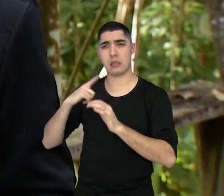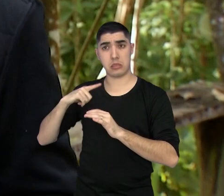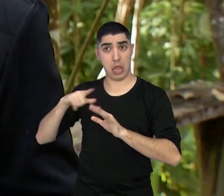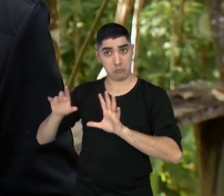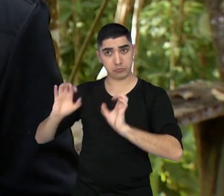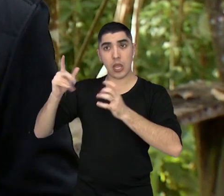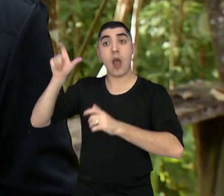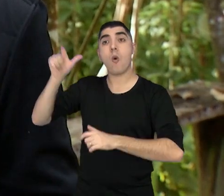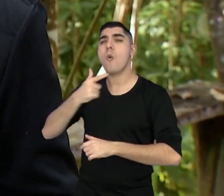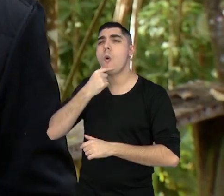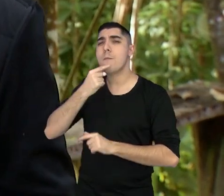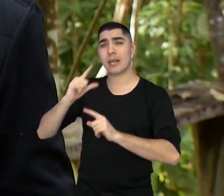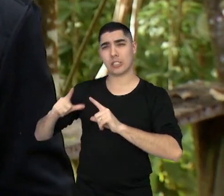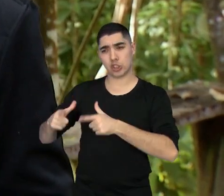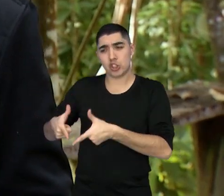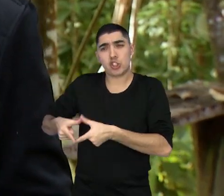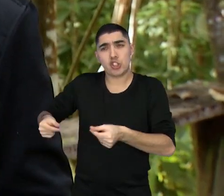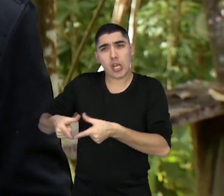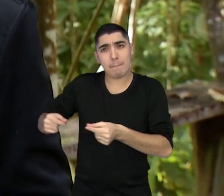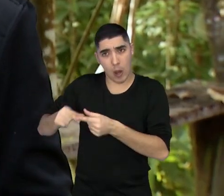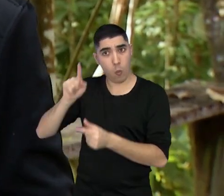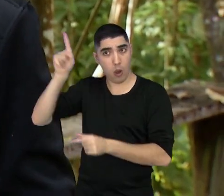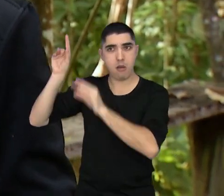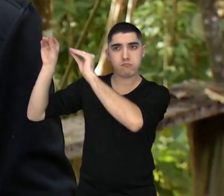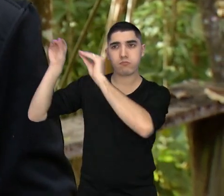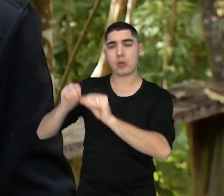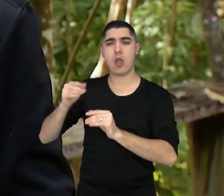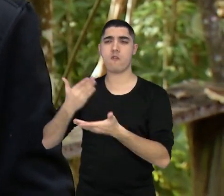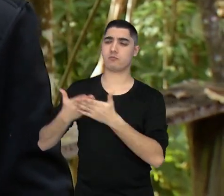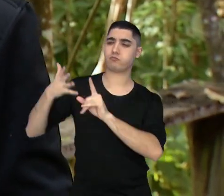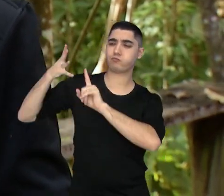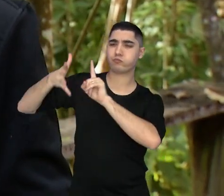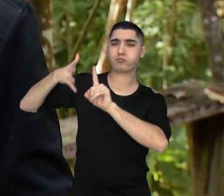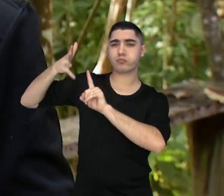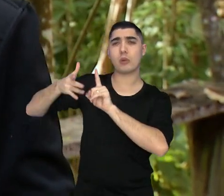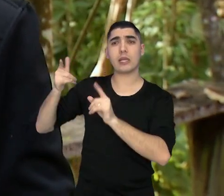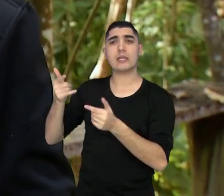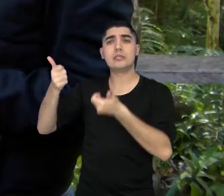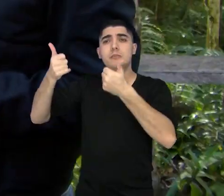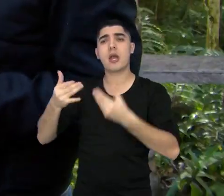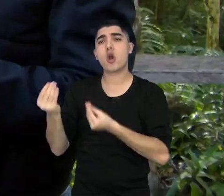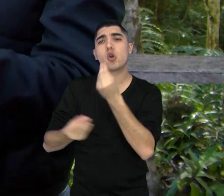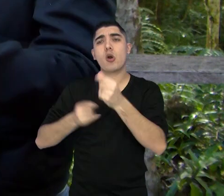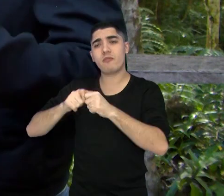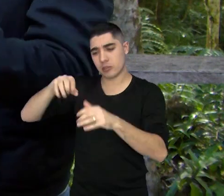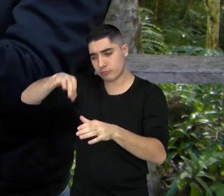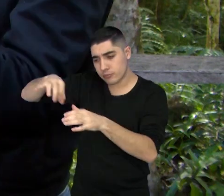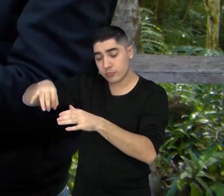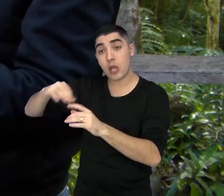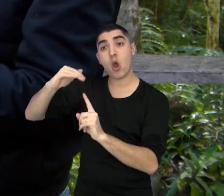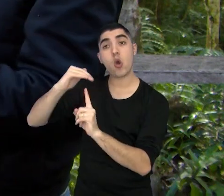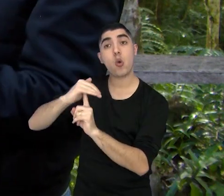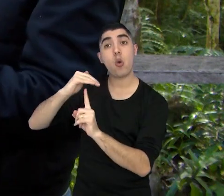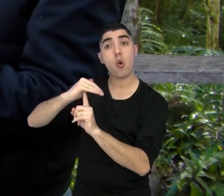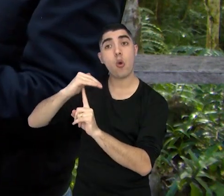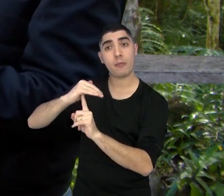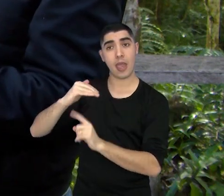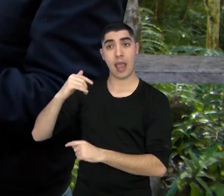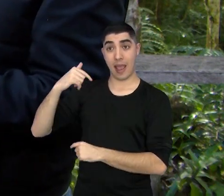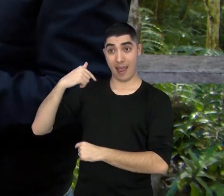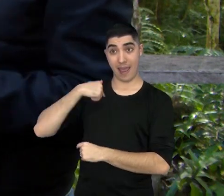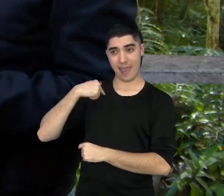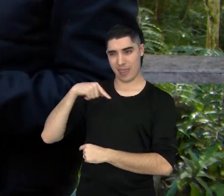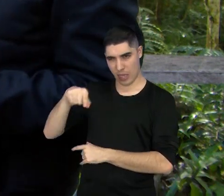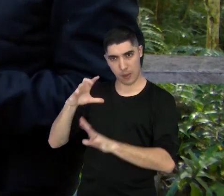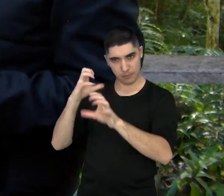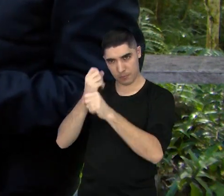pesquisador japonês para falar sobre cultivo de shiitake, cogumelo shiitake. E no meio dessas 840 pessoas,